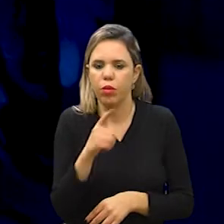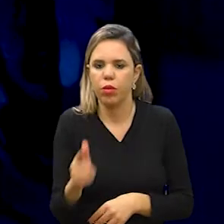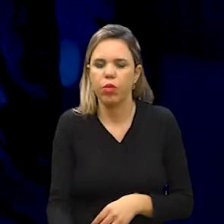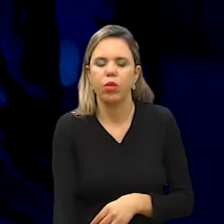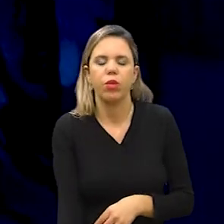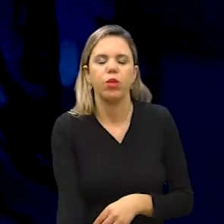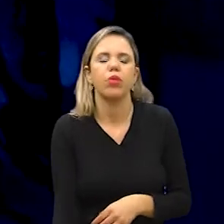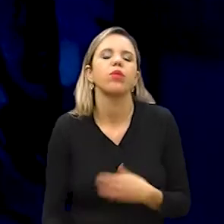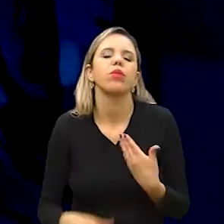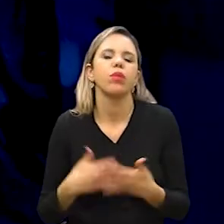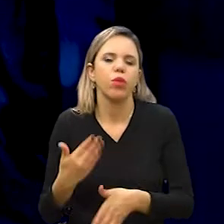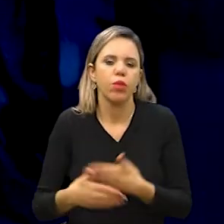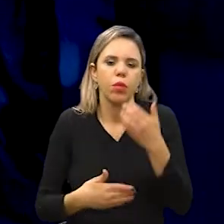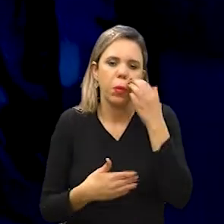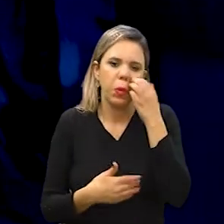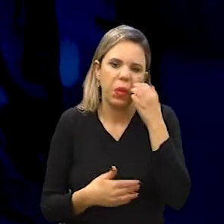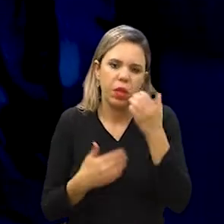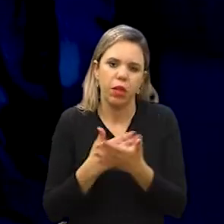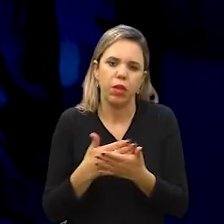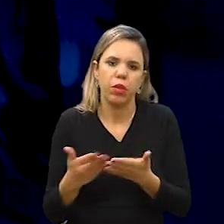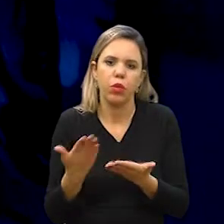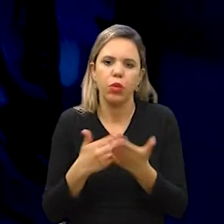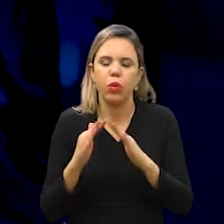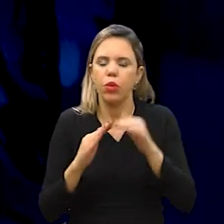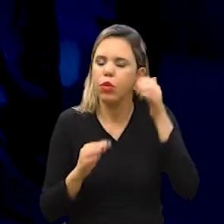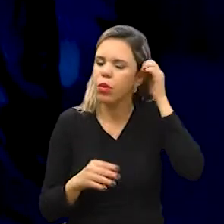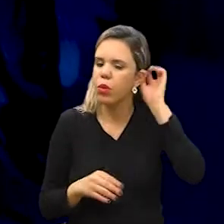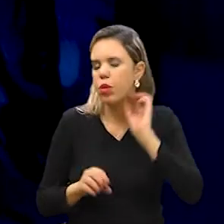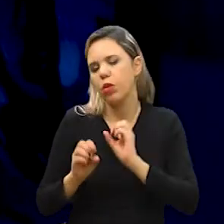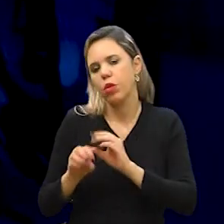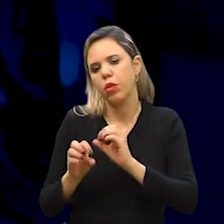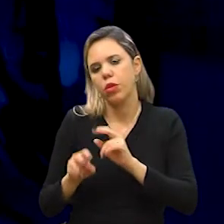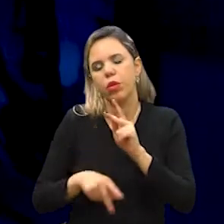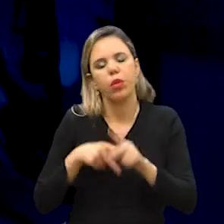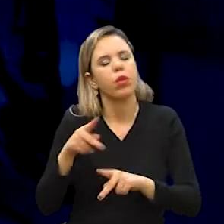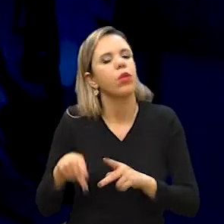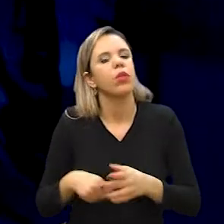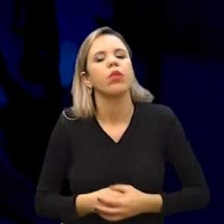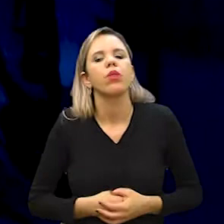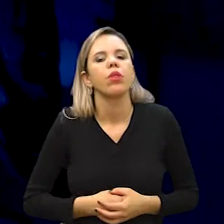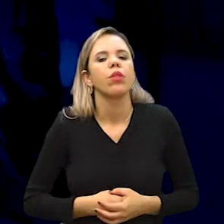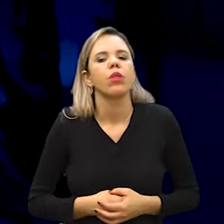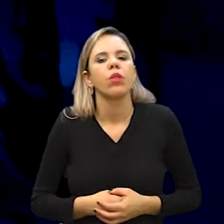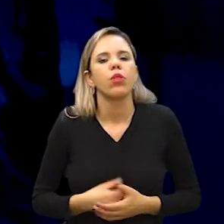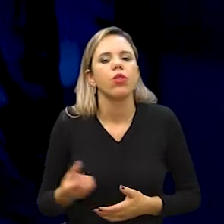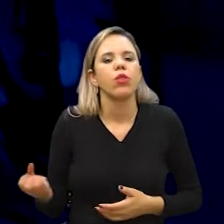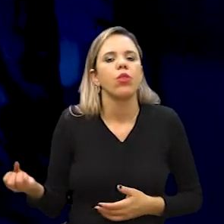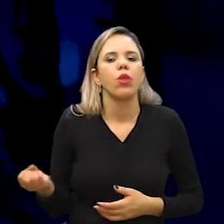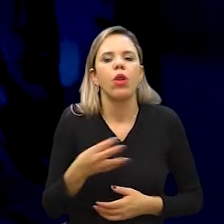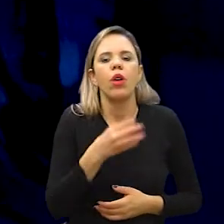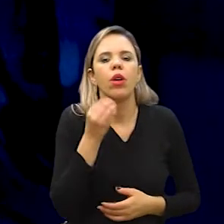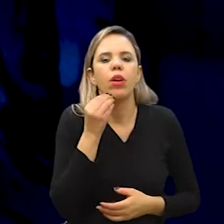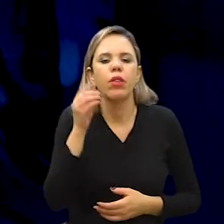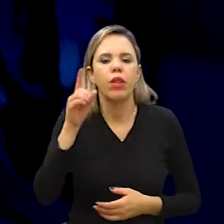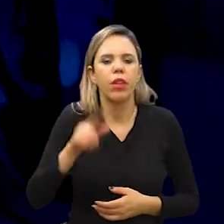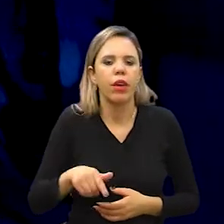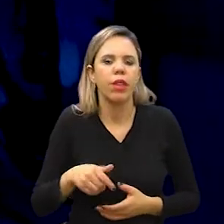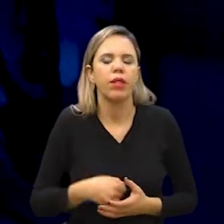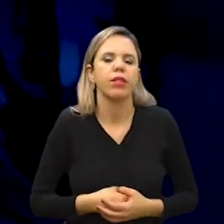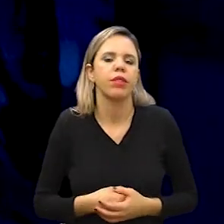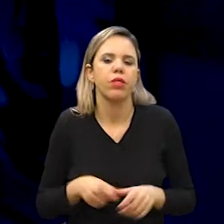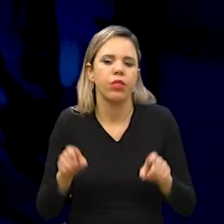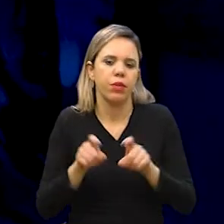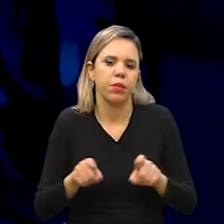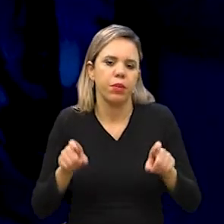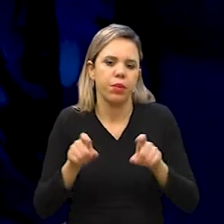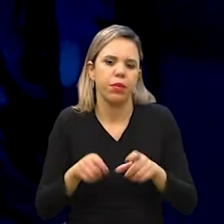MS-DOS. E foi assim que a gente começou nessa escola ensinar as pessoas para esse novo mercado, que era o